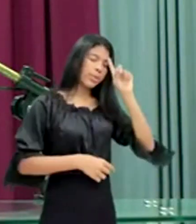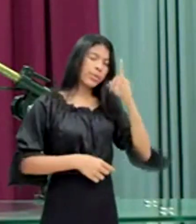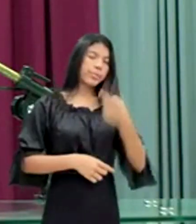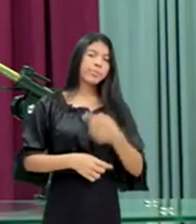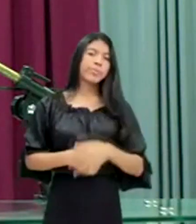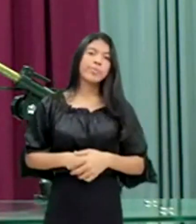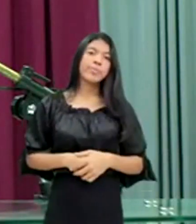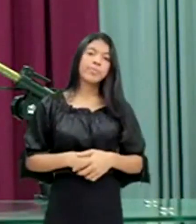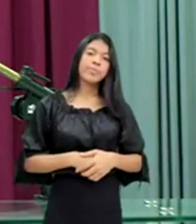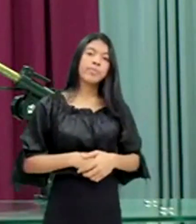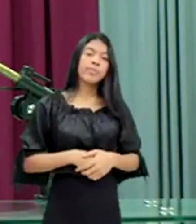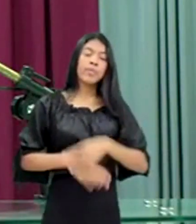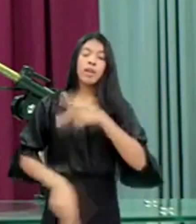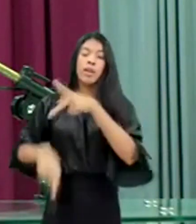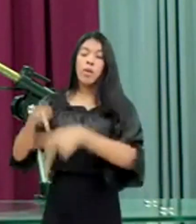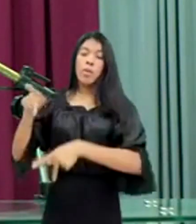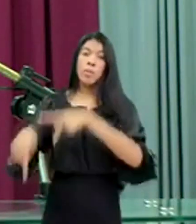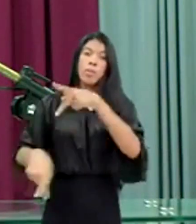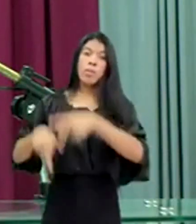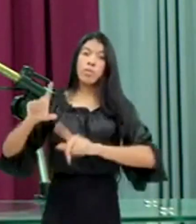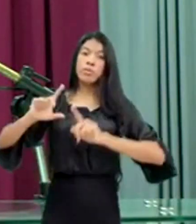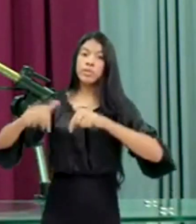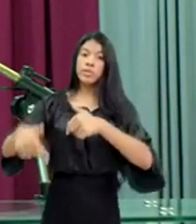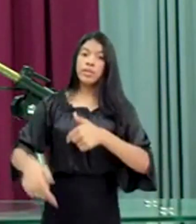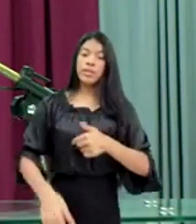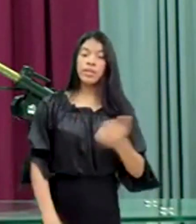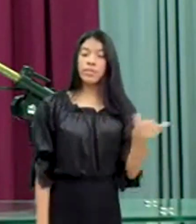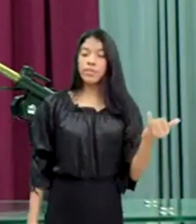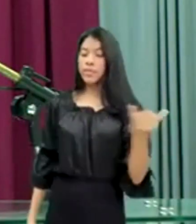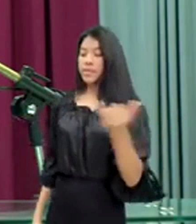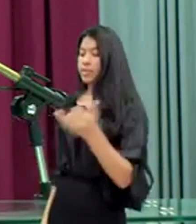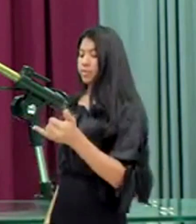falaram ao povo quando retornaram.